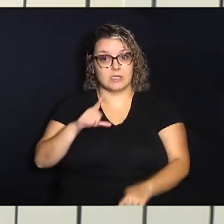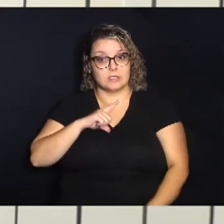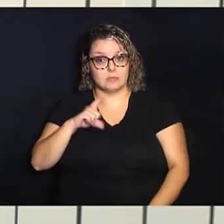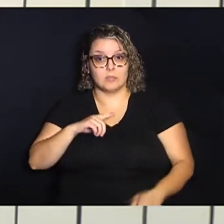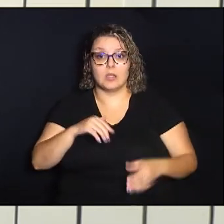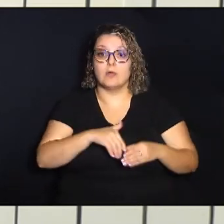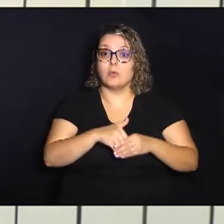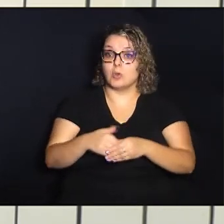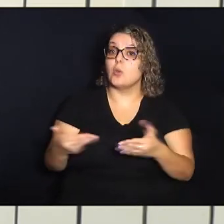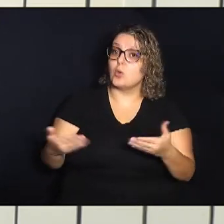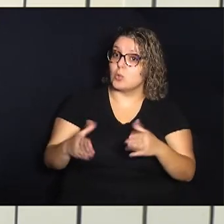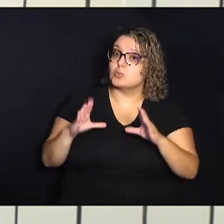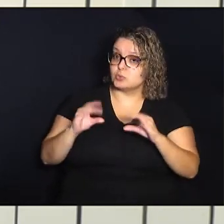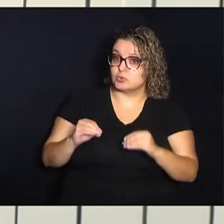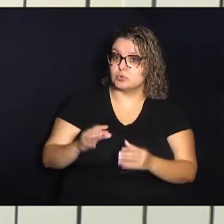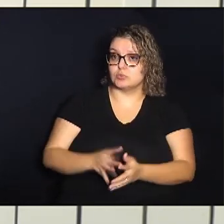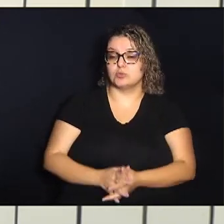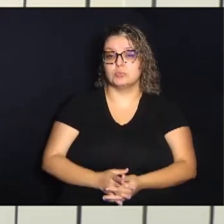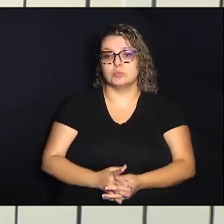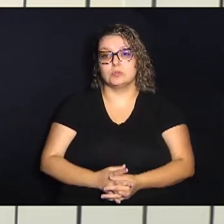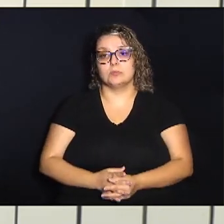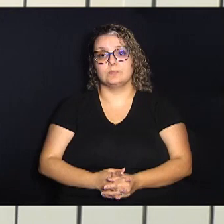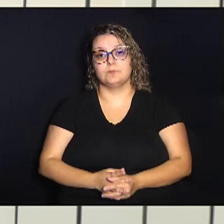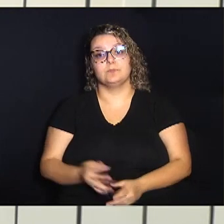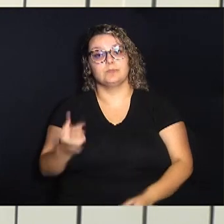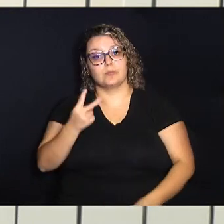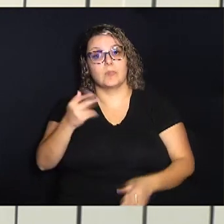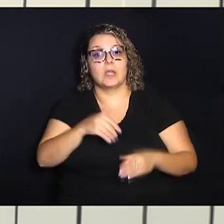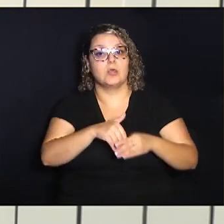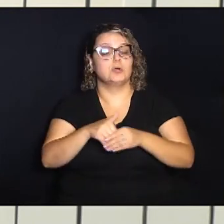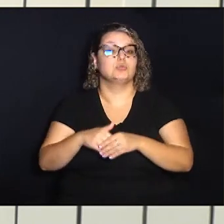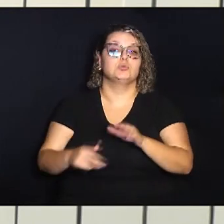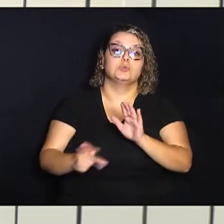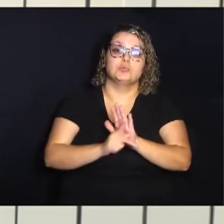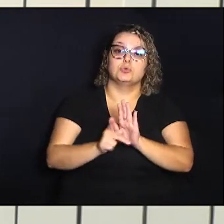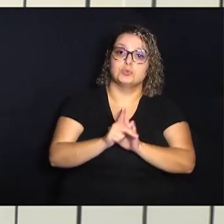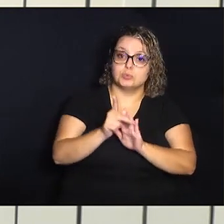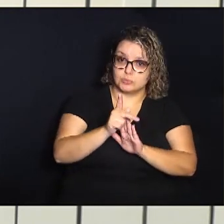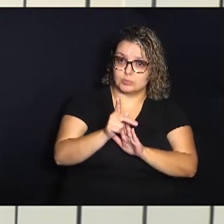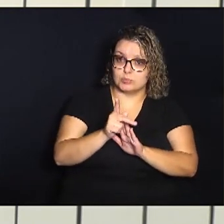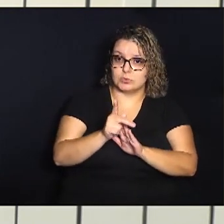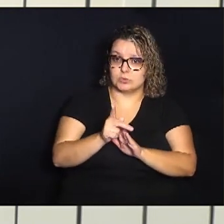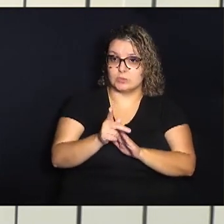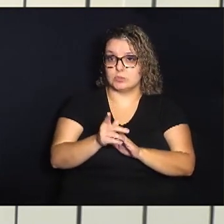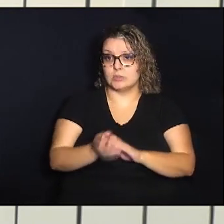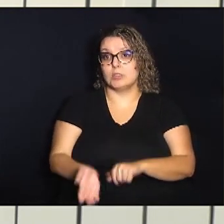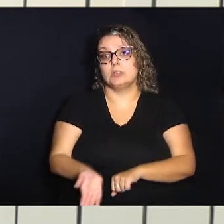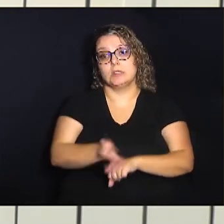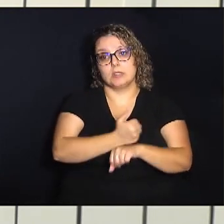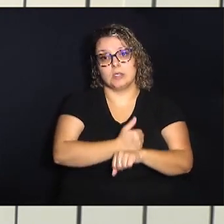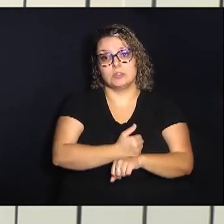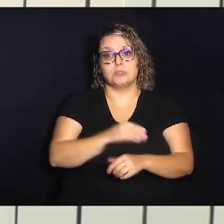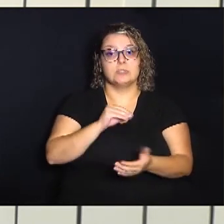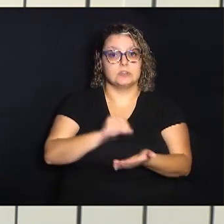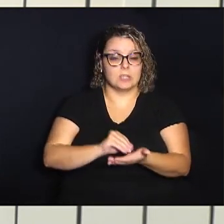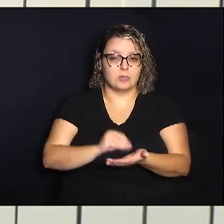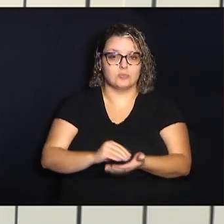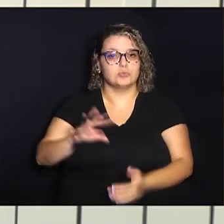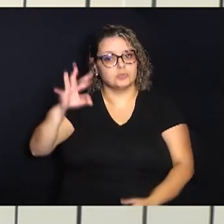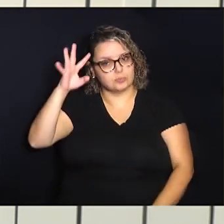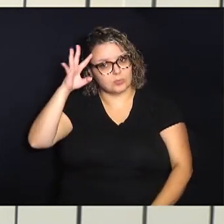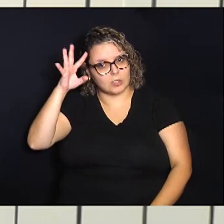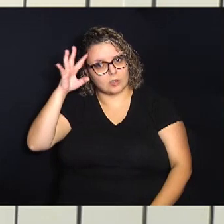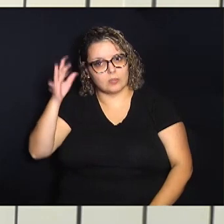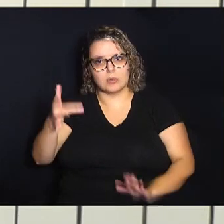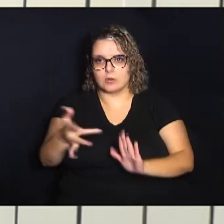votação nesta noite e também em segunda votação os projetos que estavam na pauta da última quarta-feira